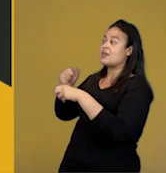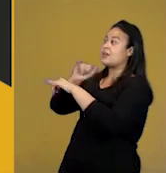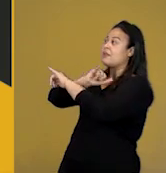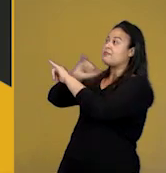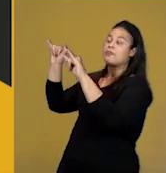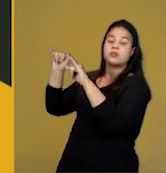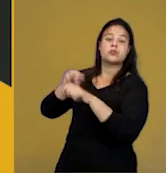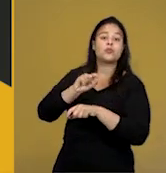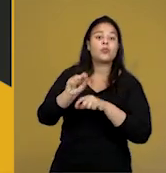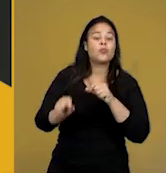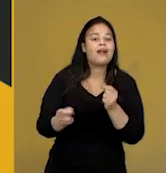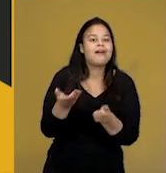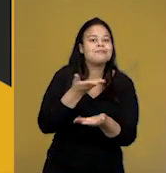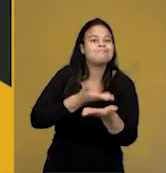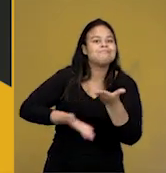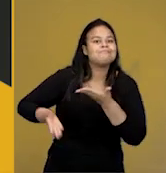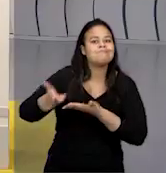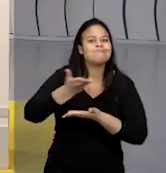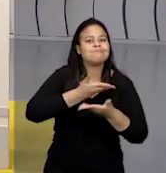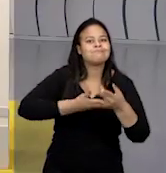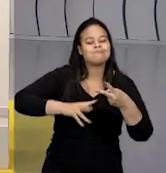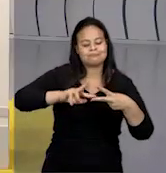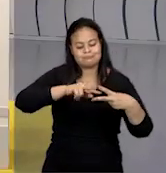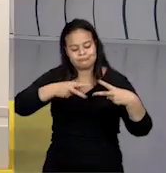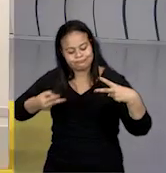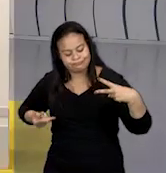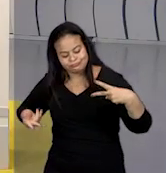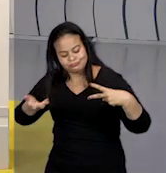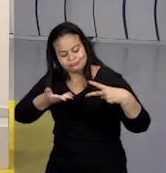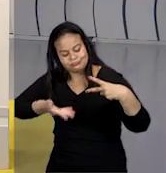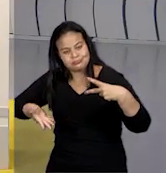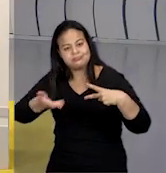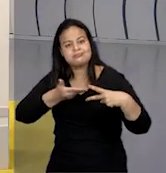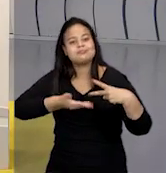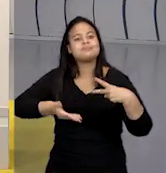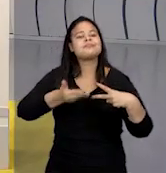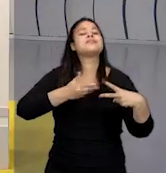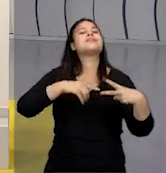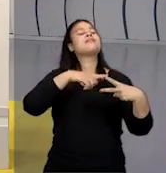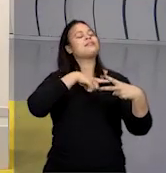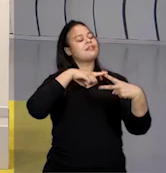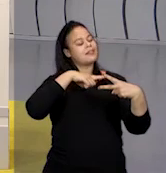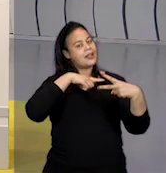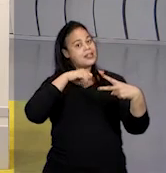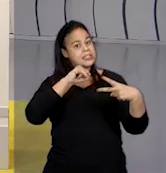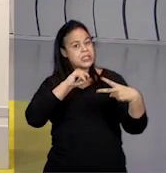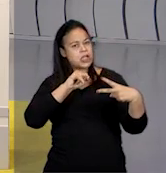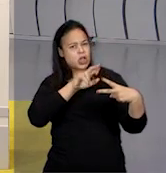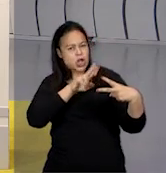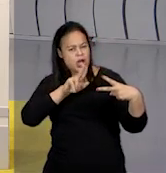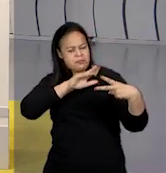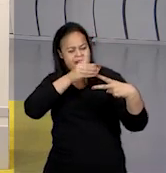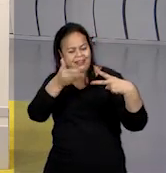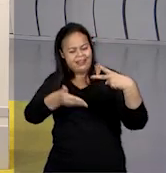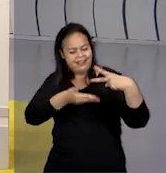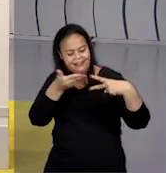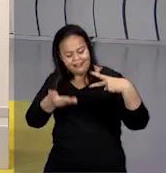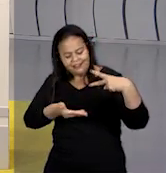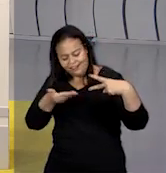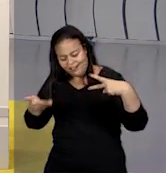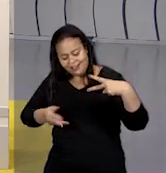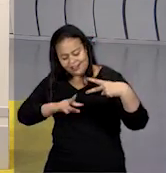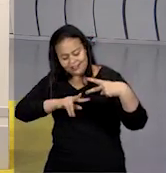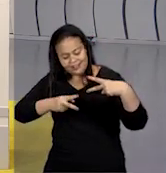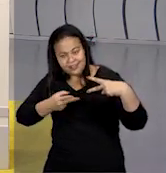uma interação gênica. Quando nós falamos em interação gênica, nós estamos falando